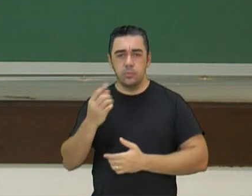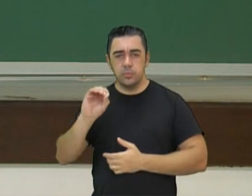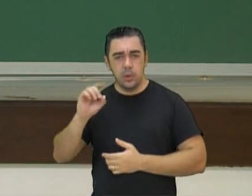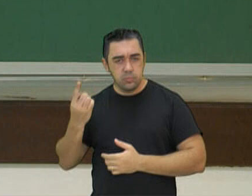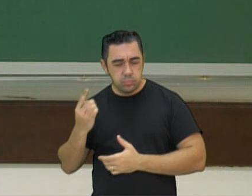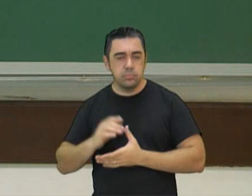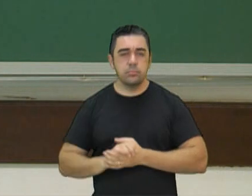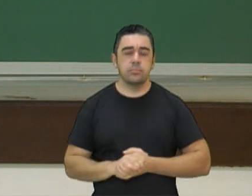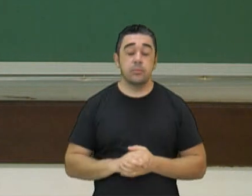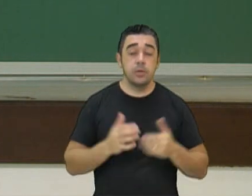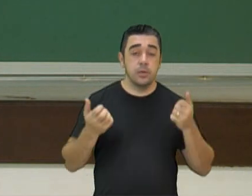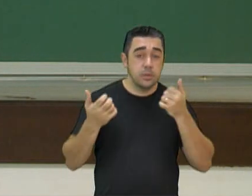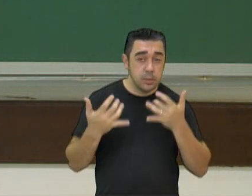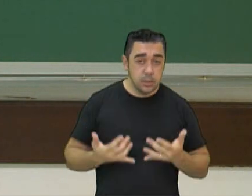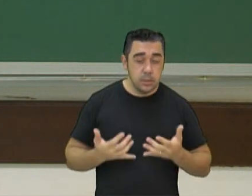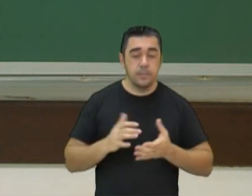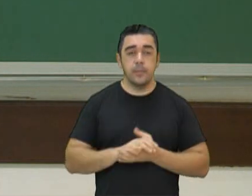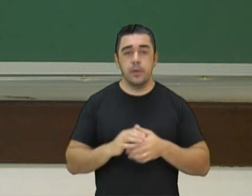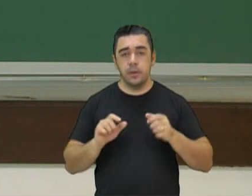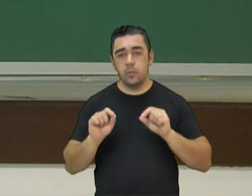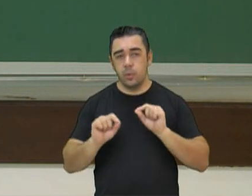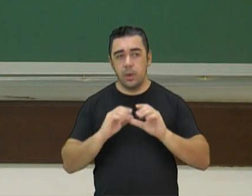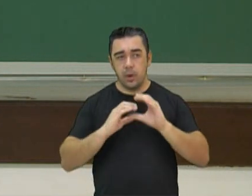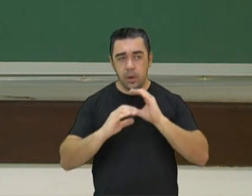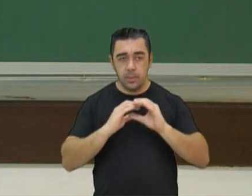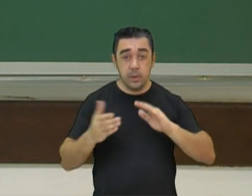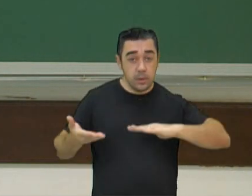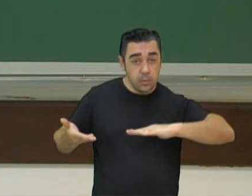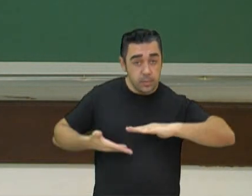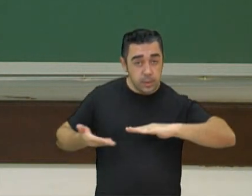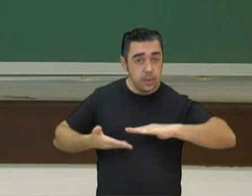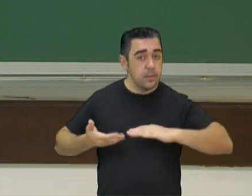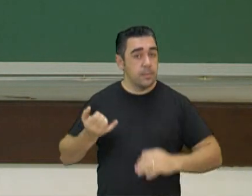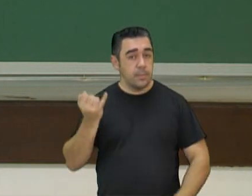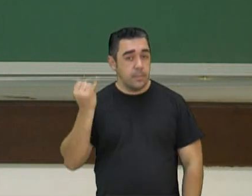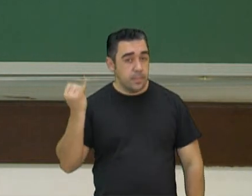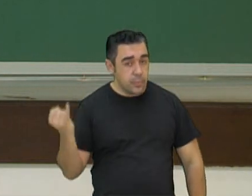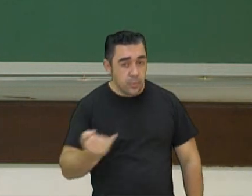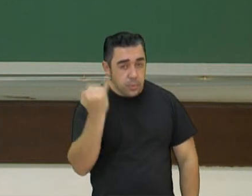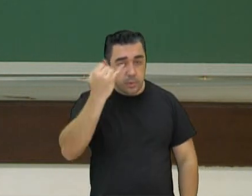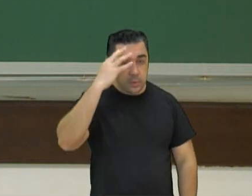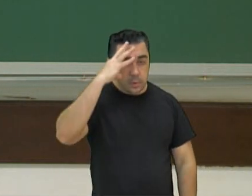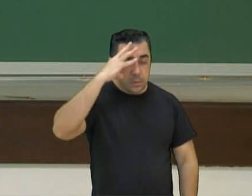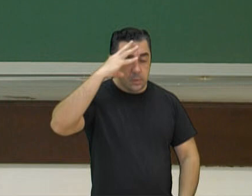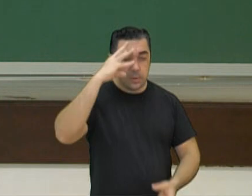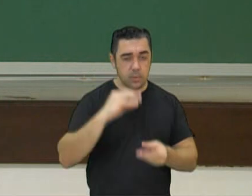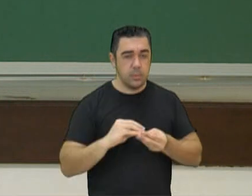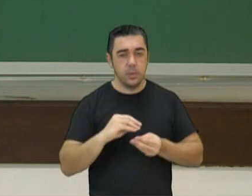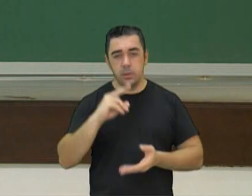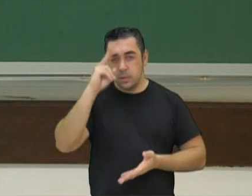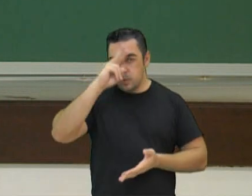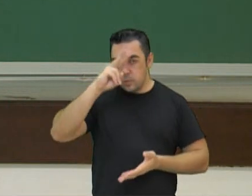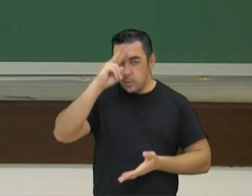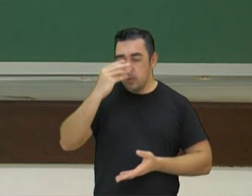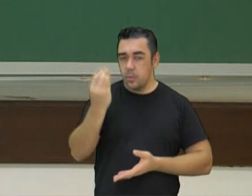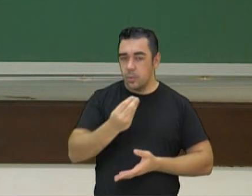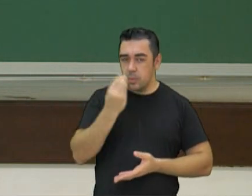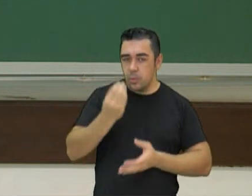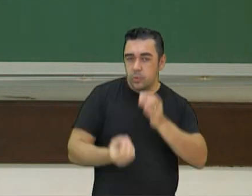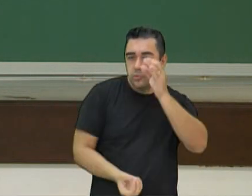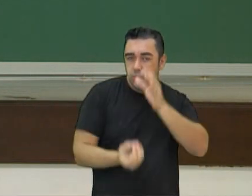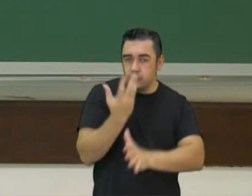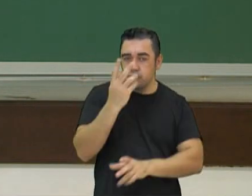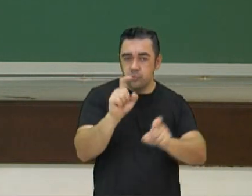Então, como estamos falando de meios de comunicação contemporâneos, é muito importante entender essa história do computador,